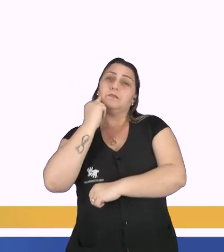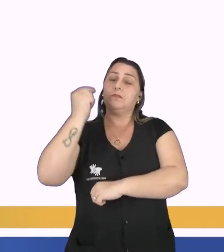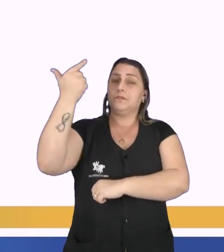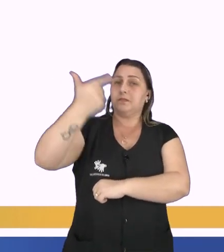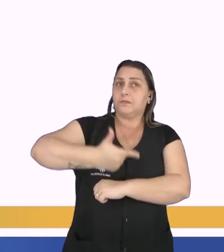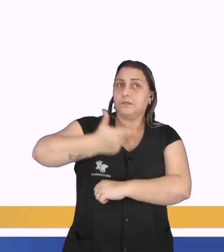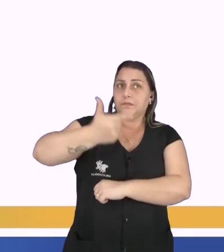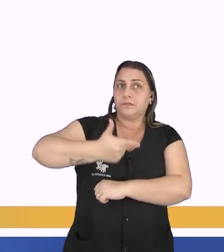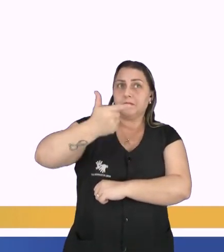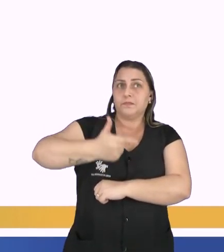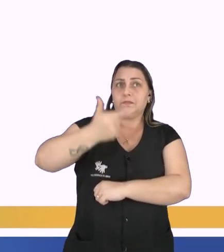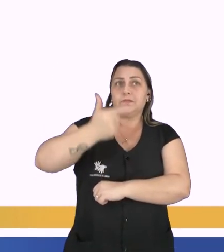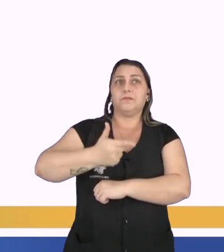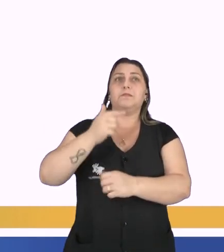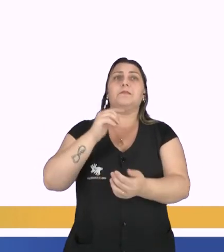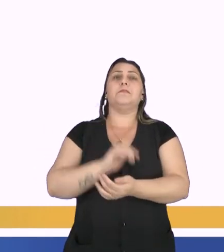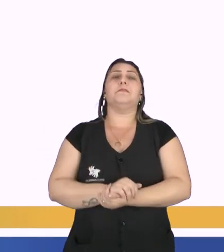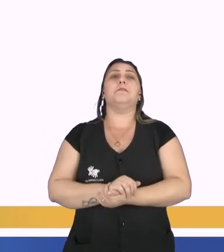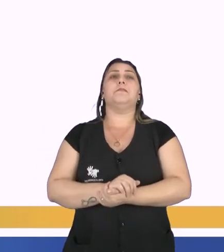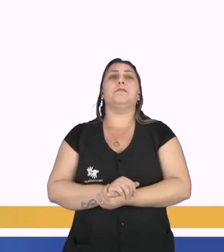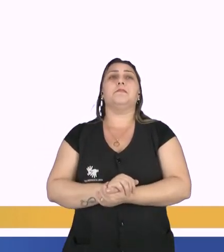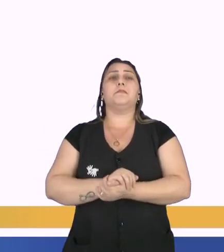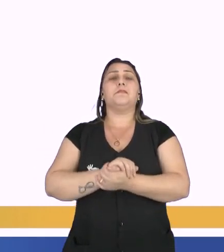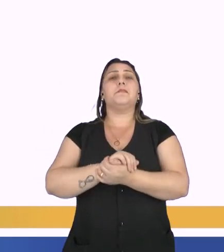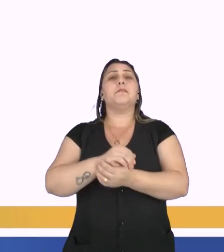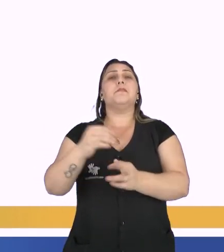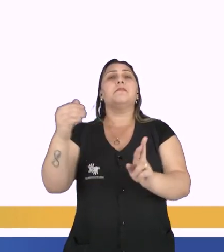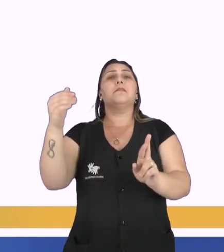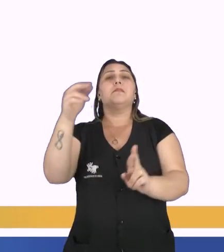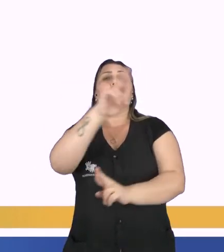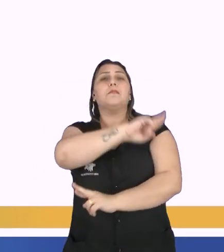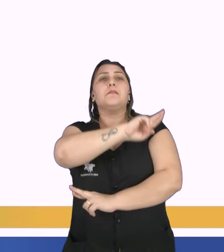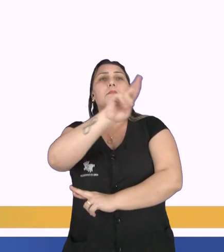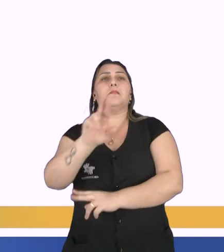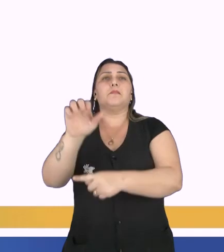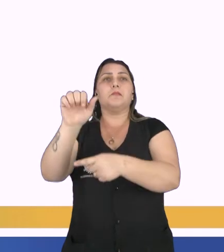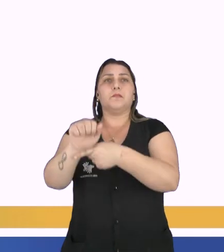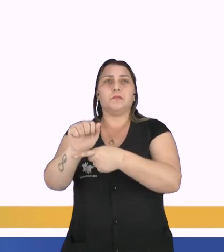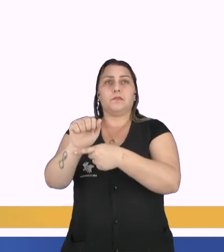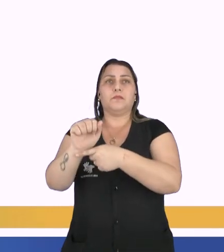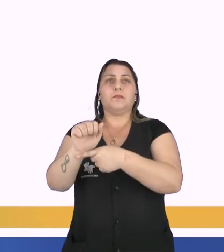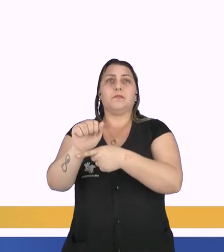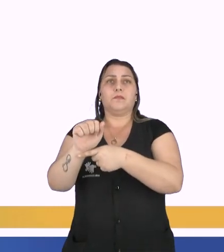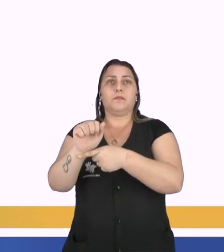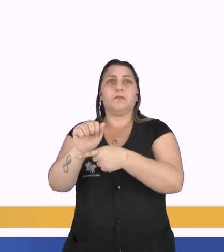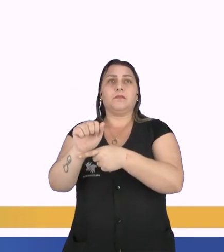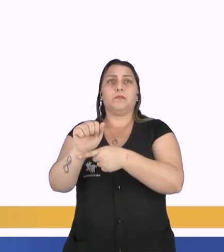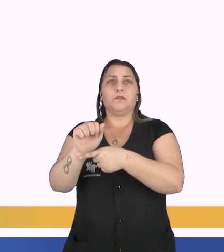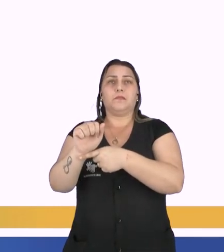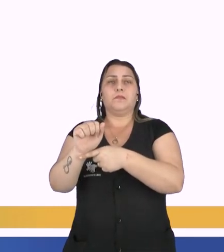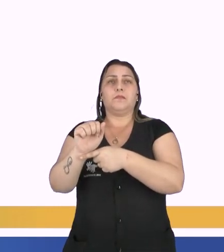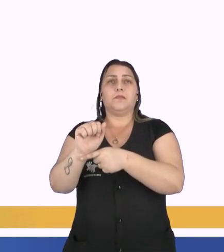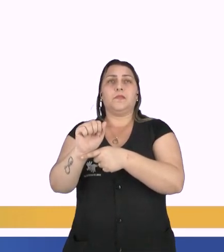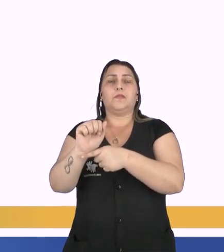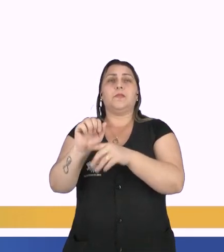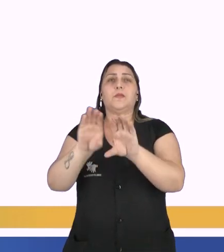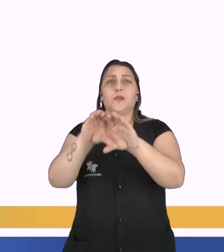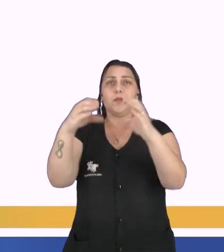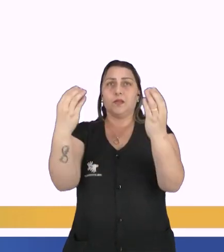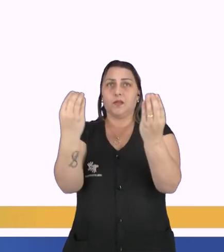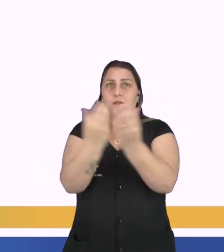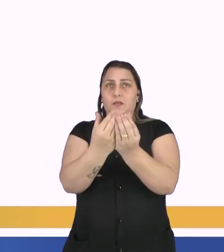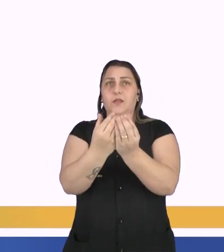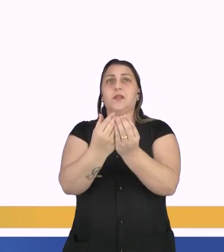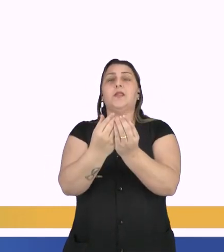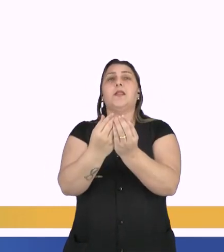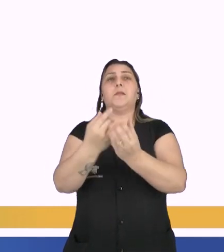da maioridade de Dom Pedro II representou A. O pleno congraçamento de todas